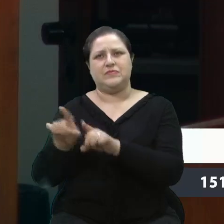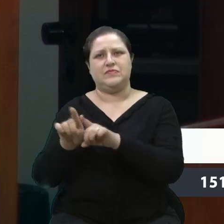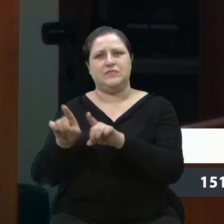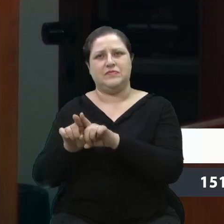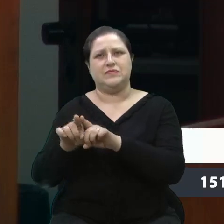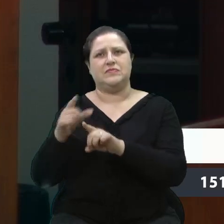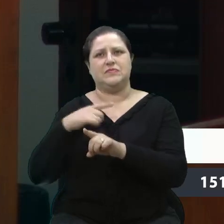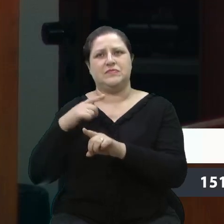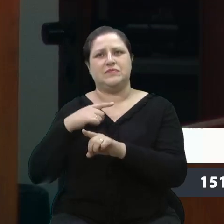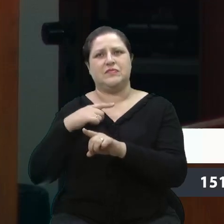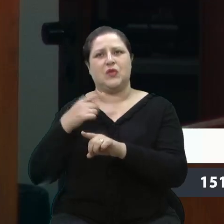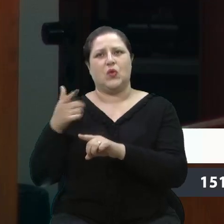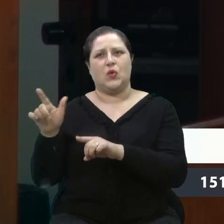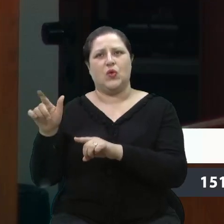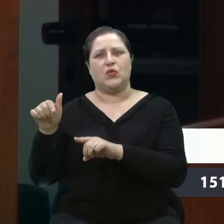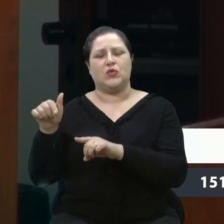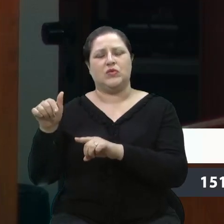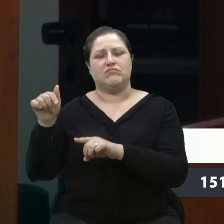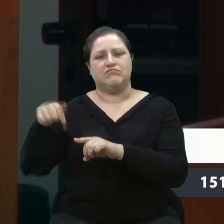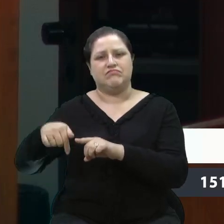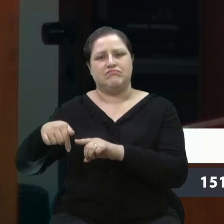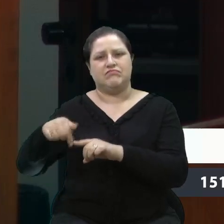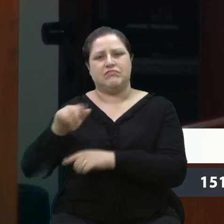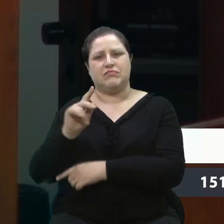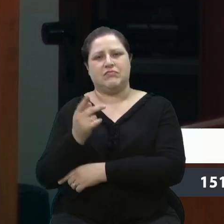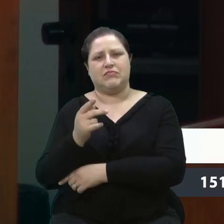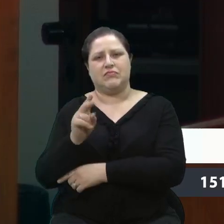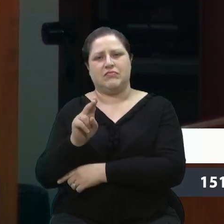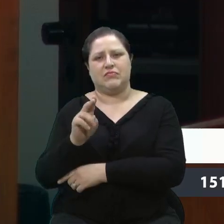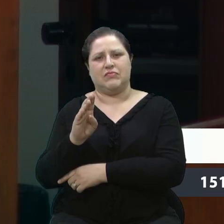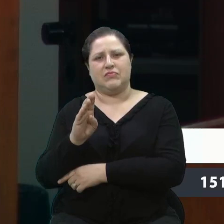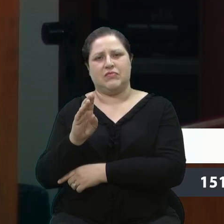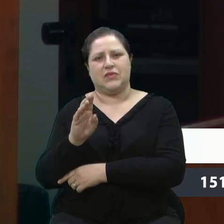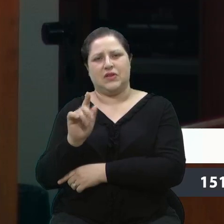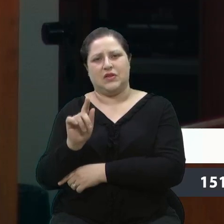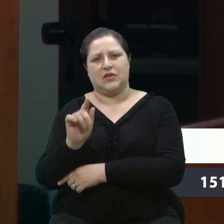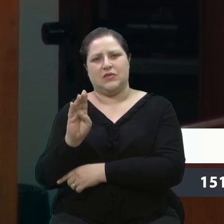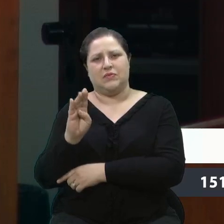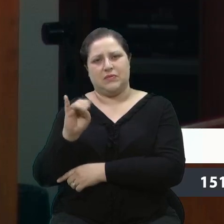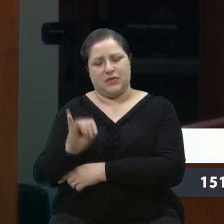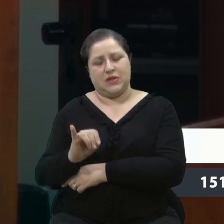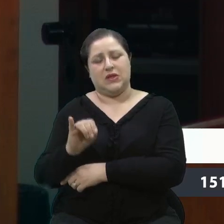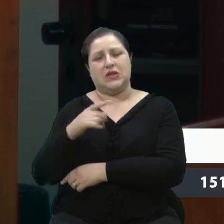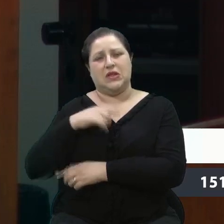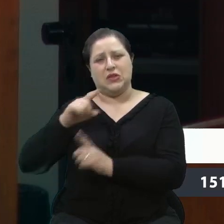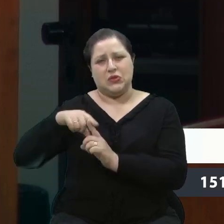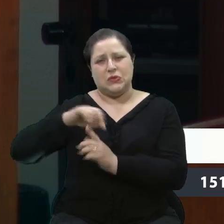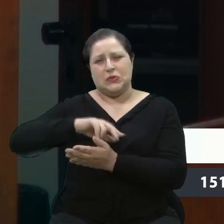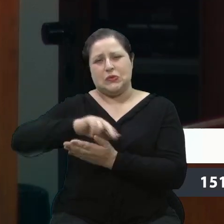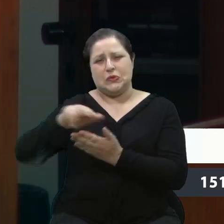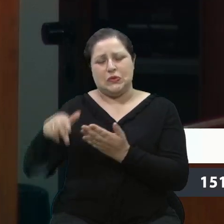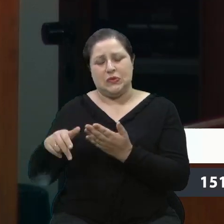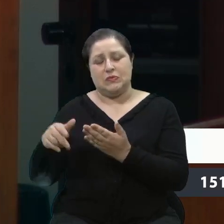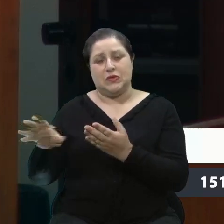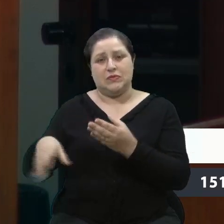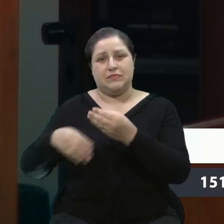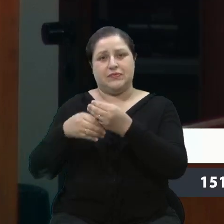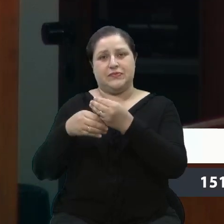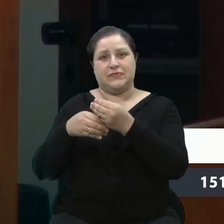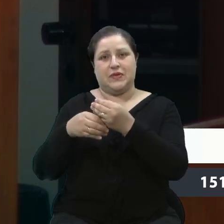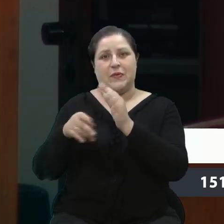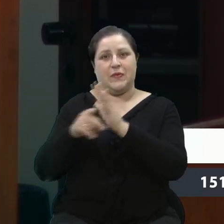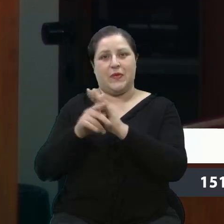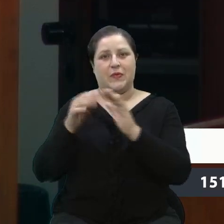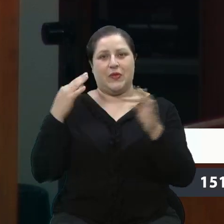com força. Então, são diversas formas que nós temos de agregar para a cidade de Caxias do Sul através do turismo e,